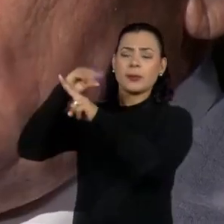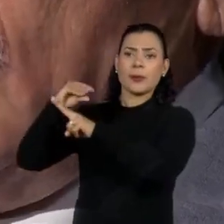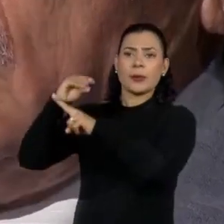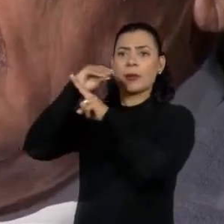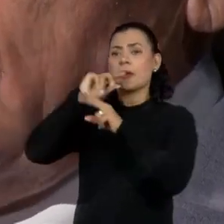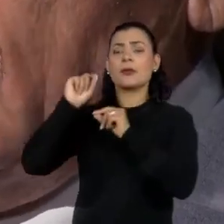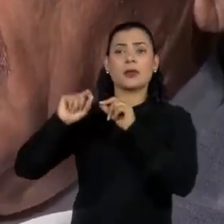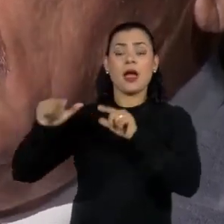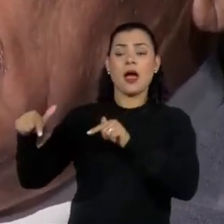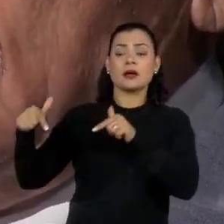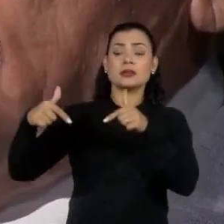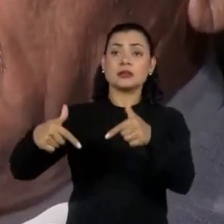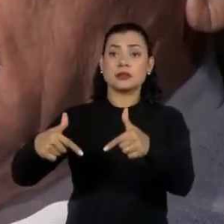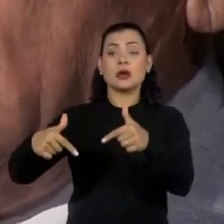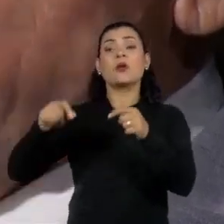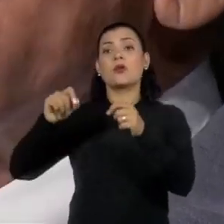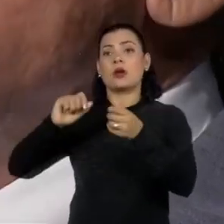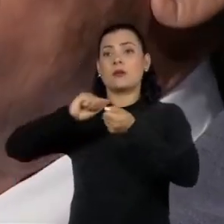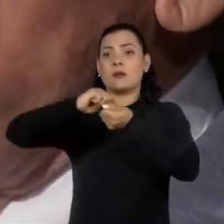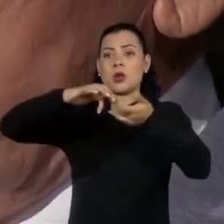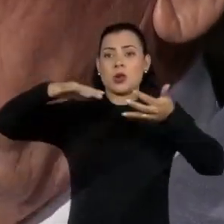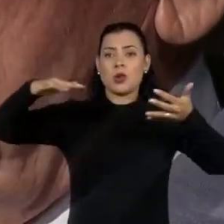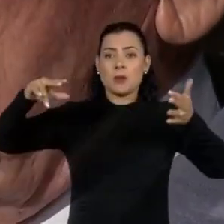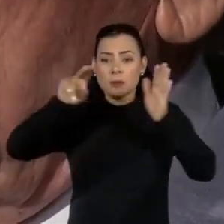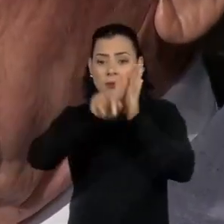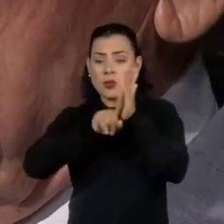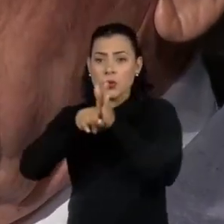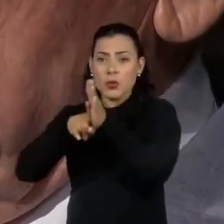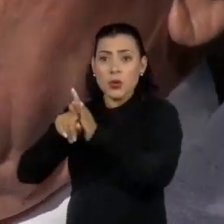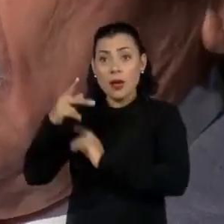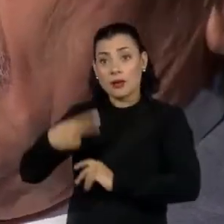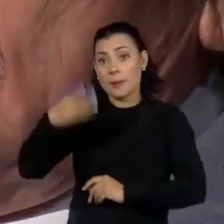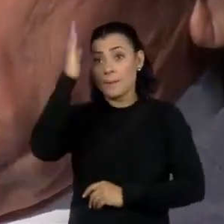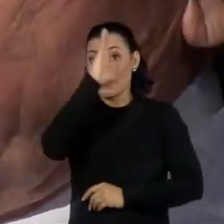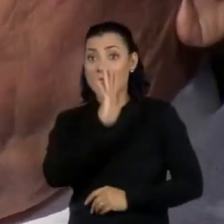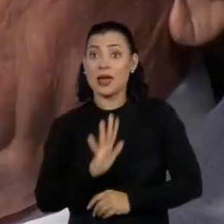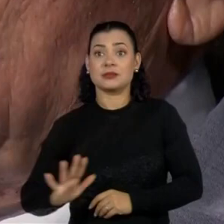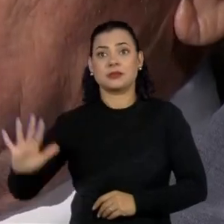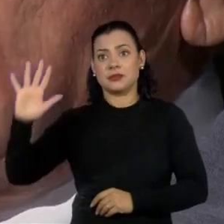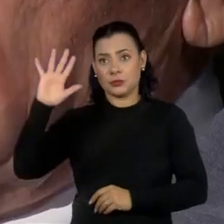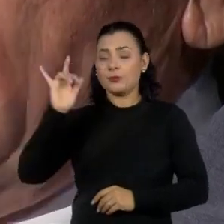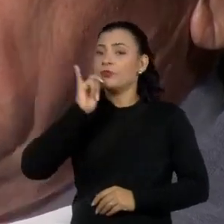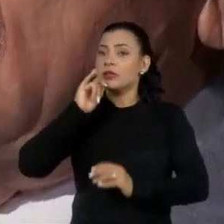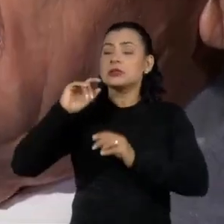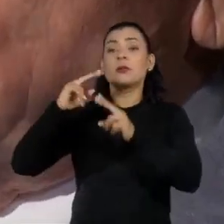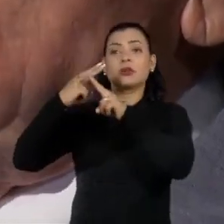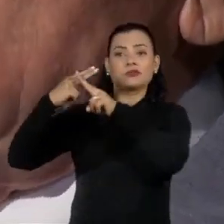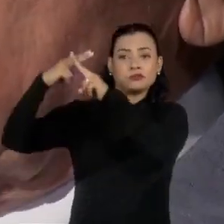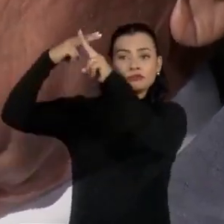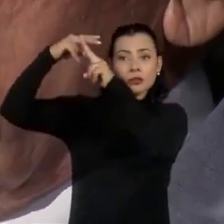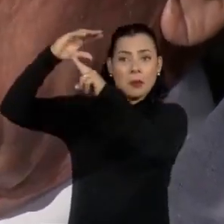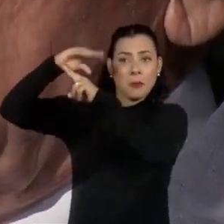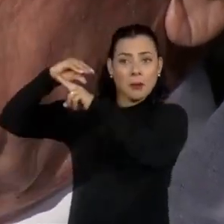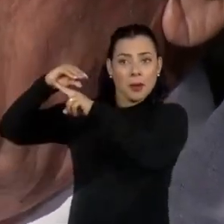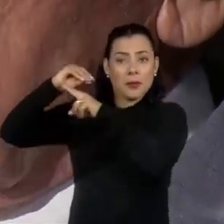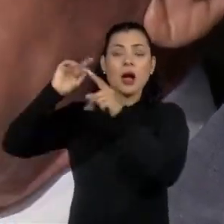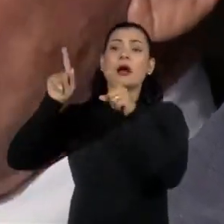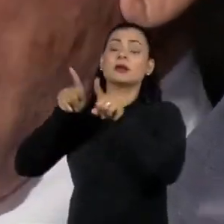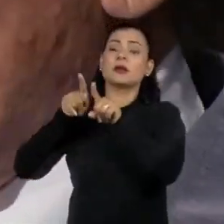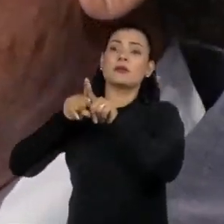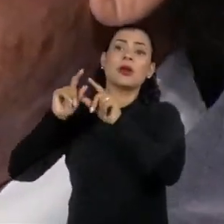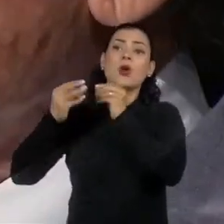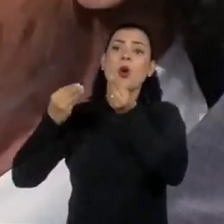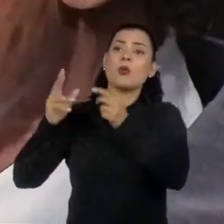ocupa de toda a atividade espacial Civil do país o desenvolvimento de satélites utilização de